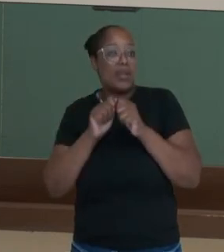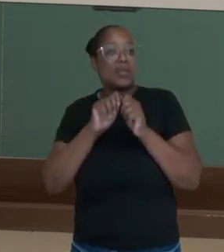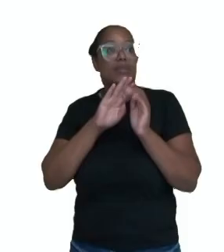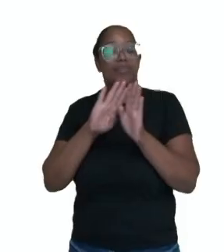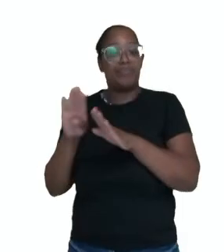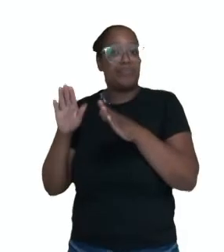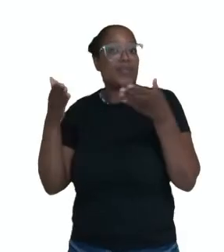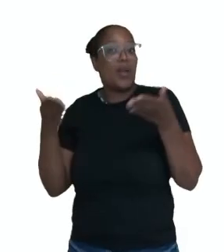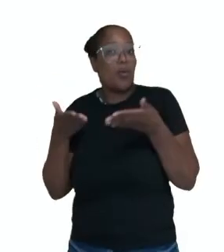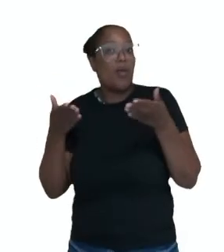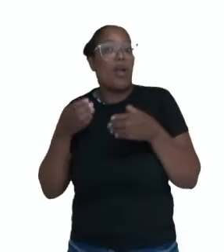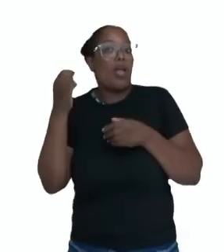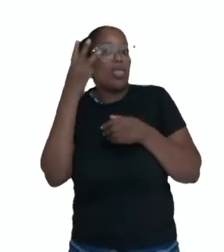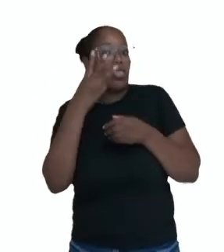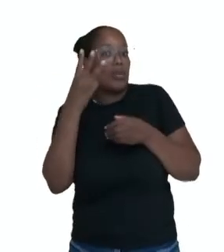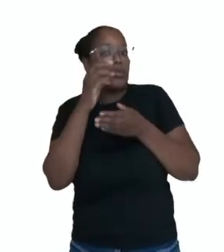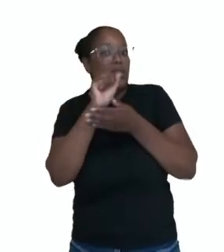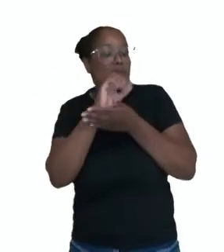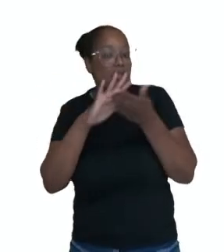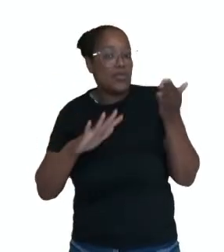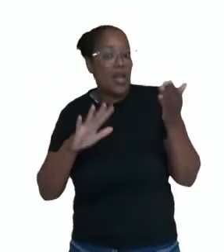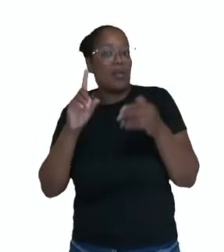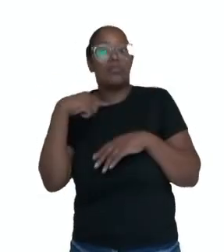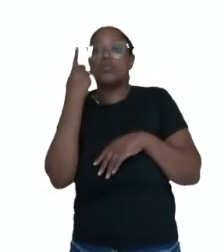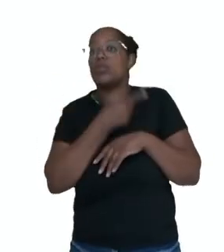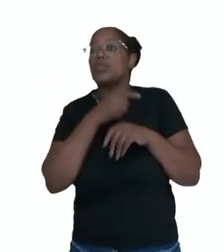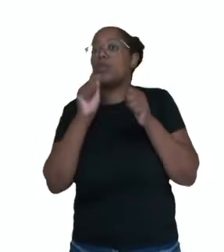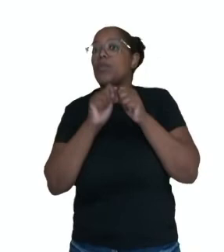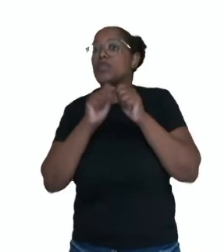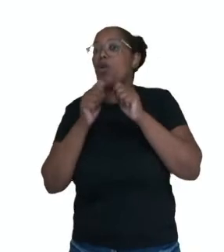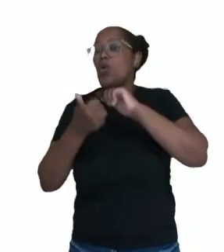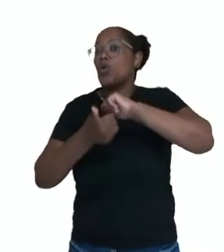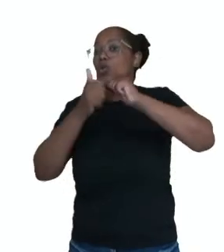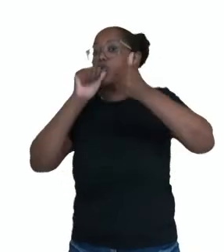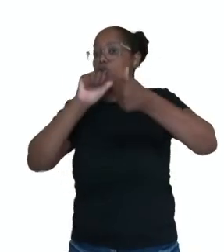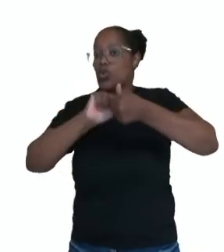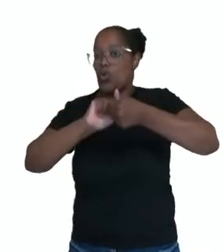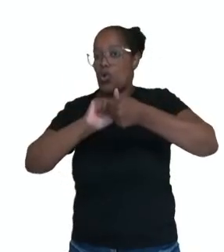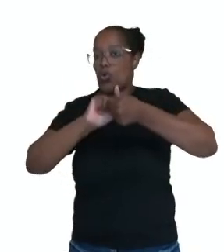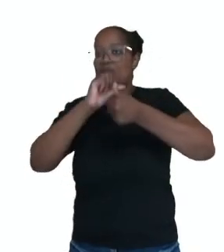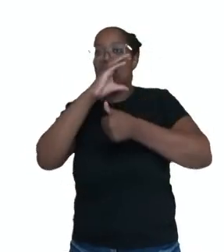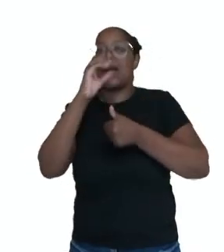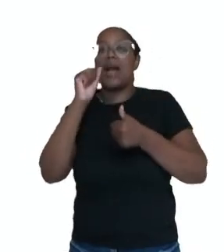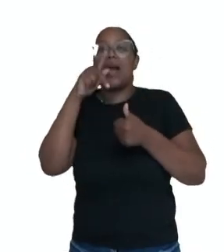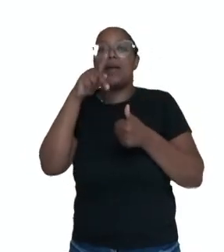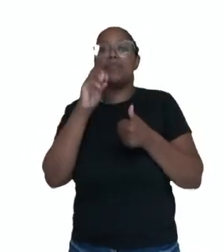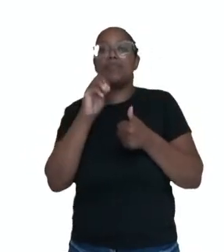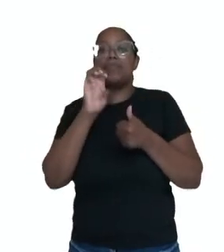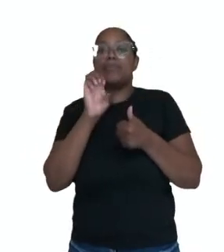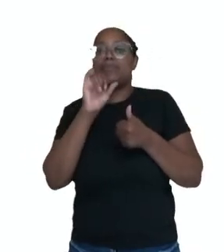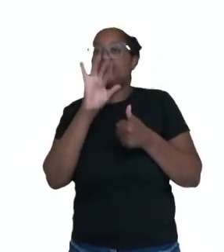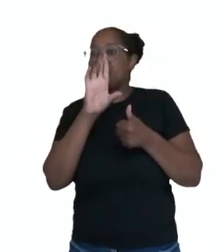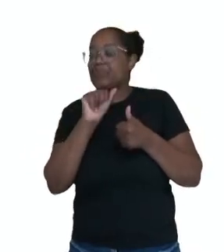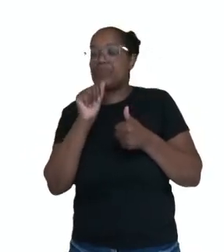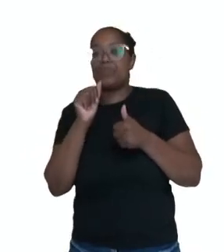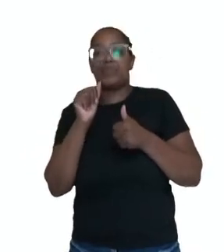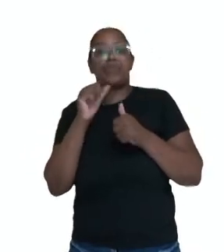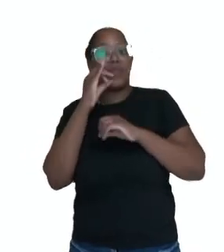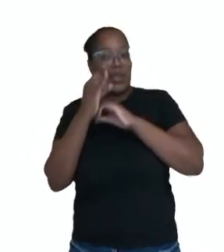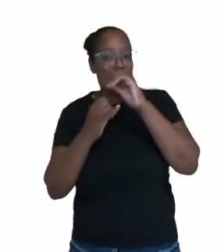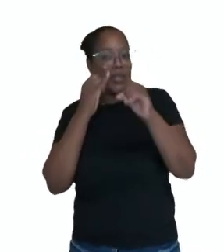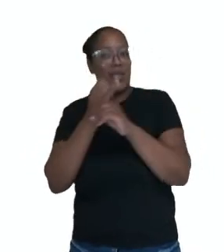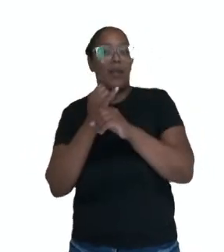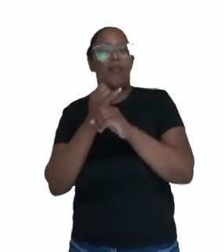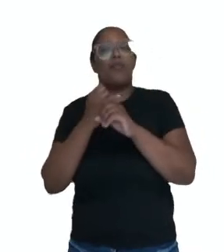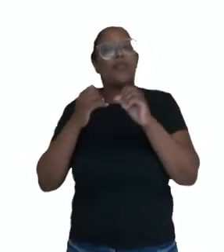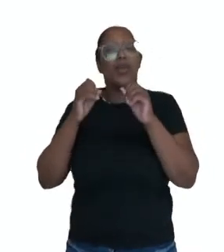nossa, então. Agora a gente vai praticar um jogo de capoeira online. Olha que interessante, tá? Foi